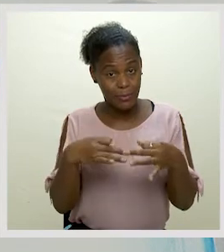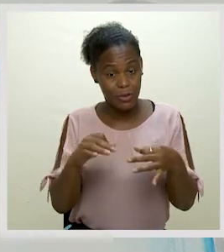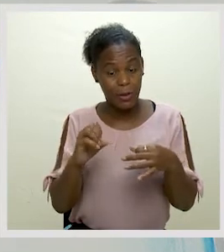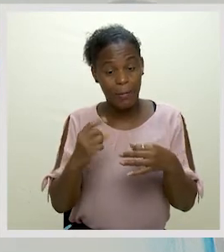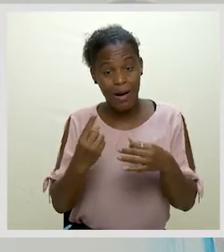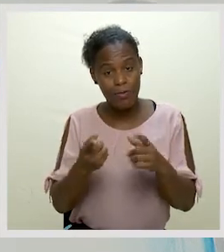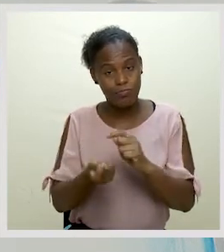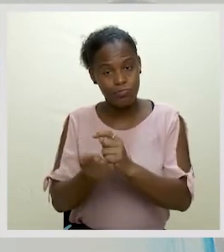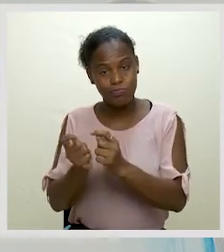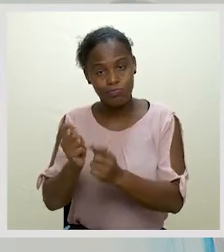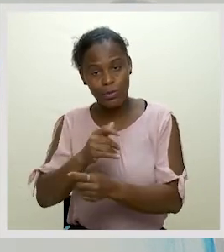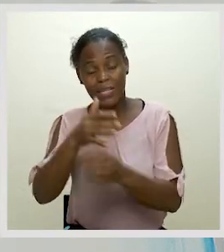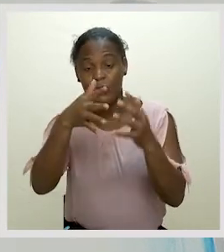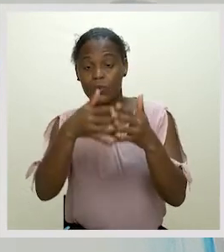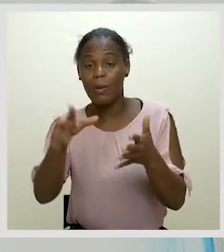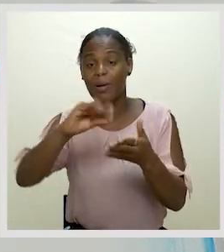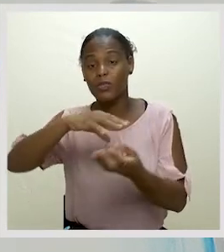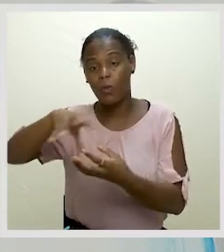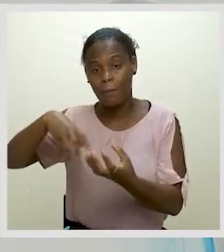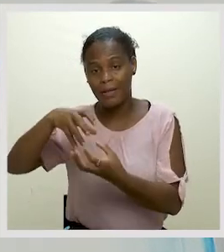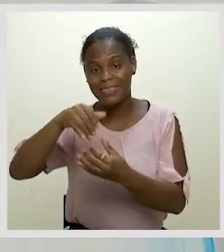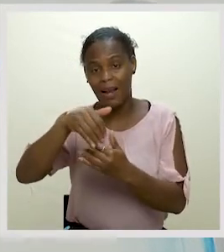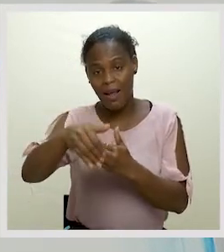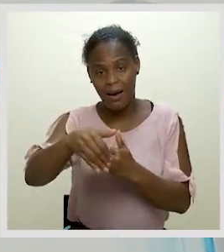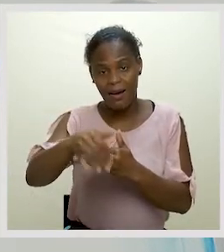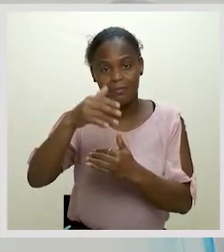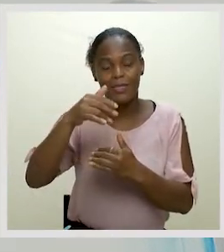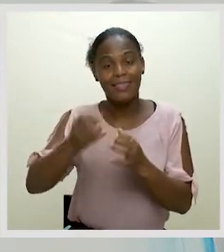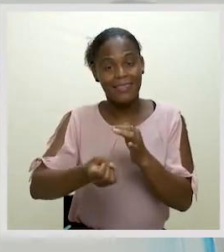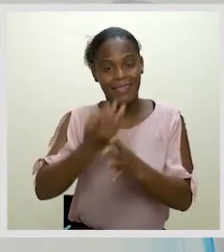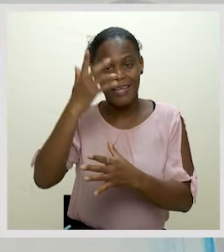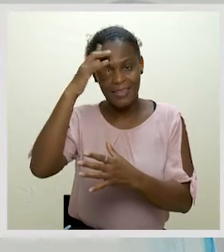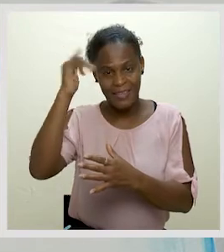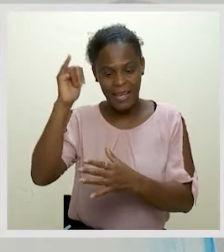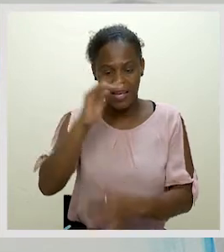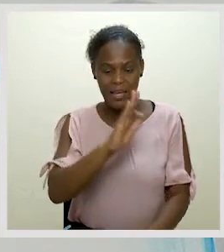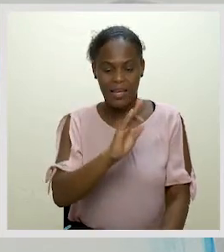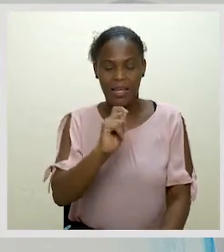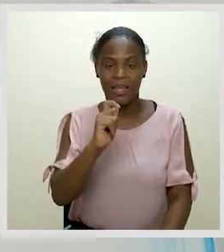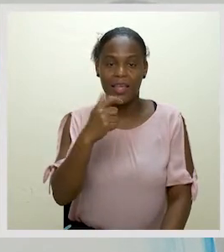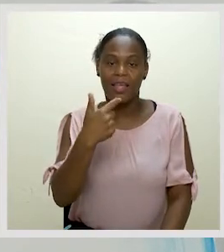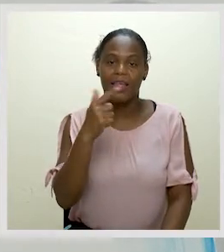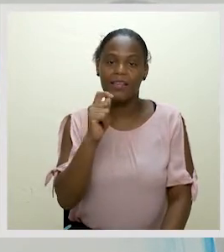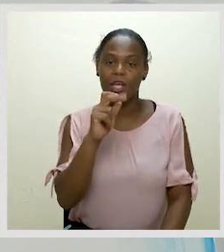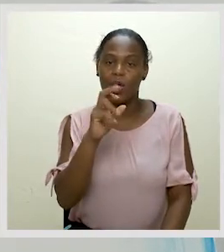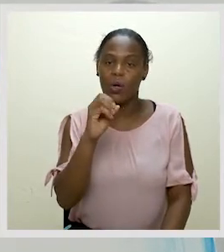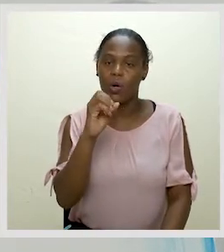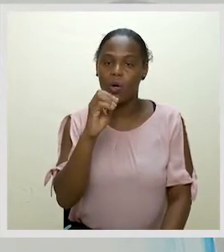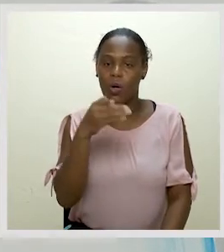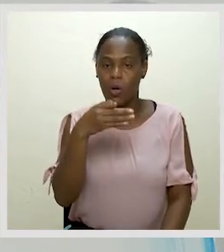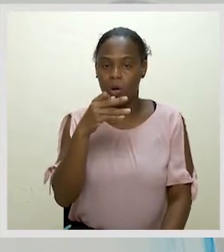mais complexas. E é partindo disso que surgiu a ideia de heterotrofia